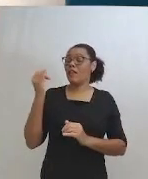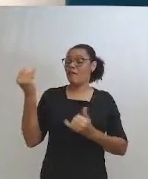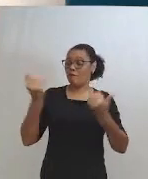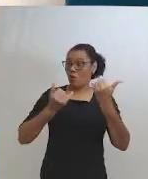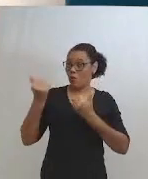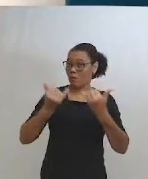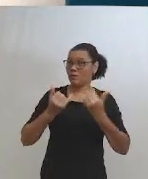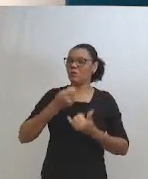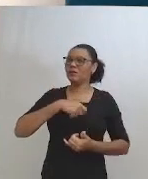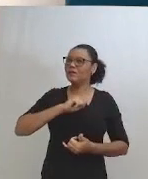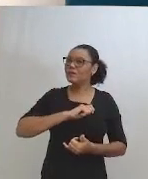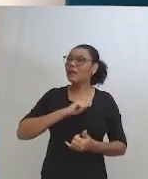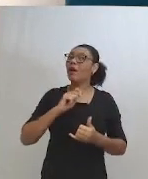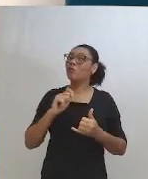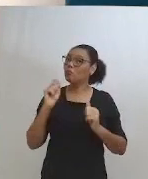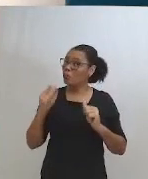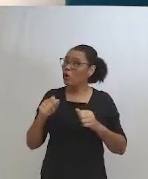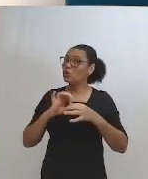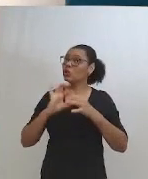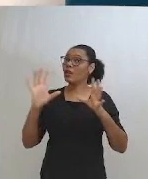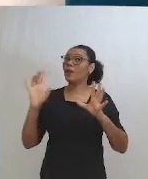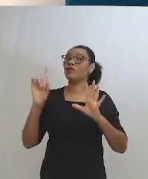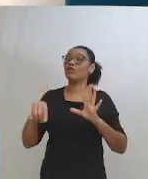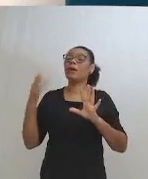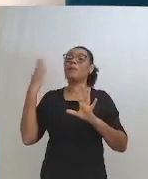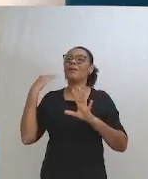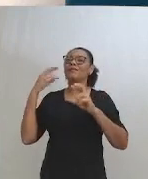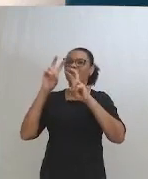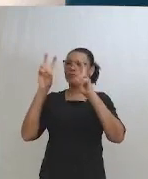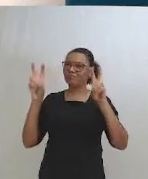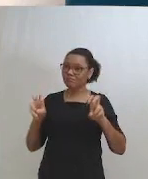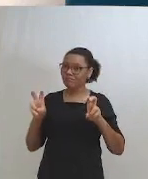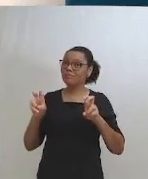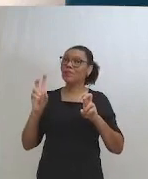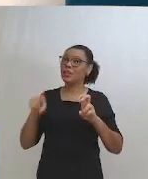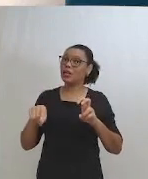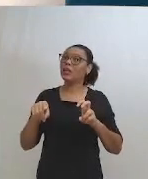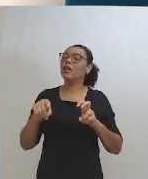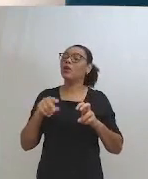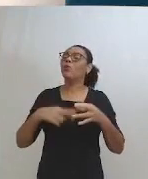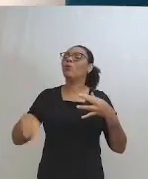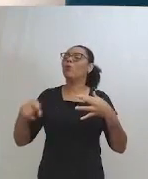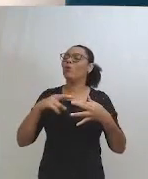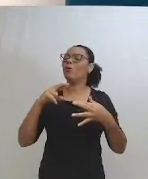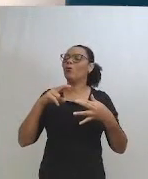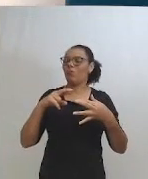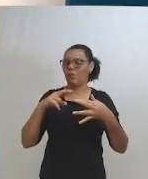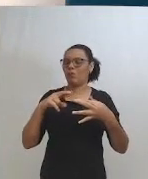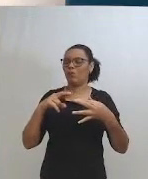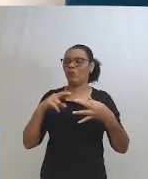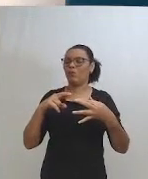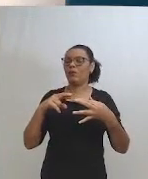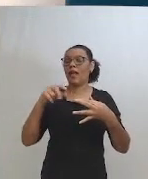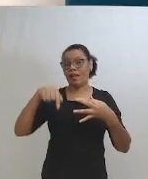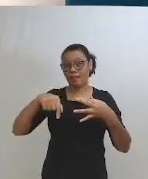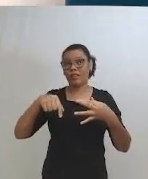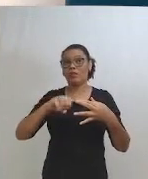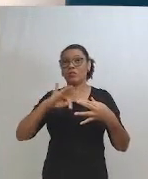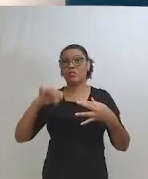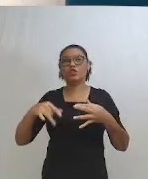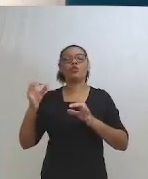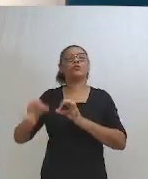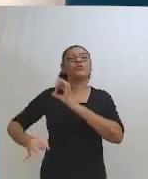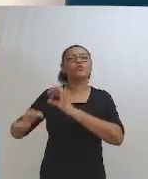essa matéria já foi trazida em recurso de habeas corpus aqui no STJ, em julgado da